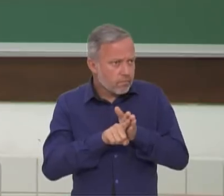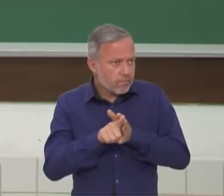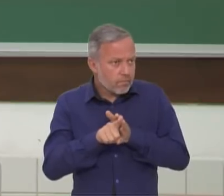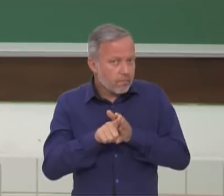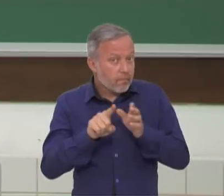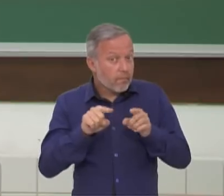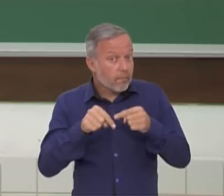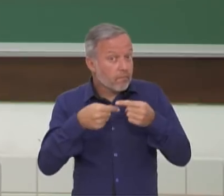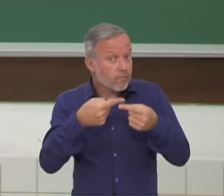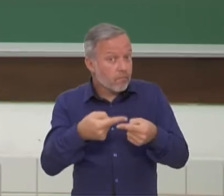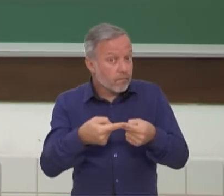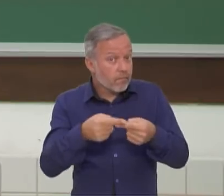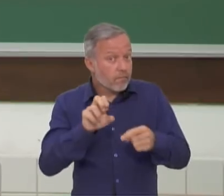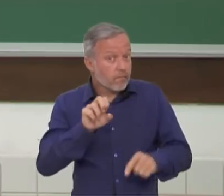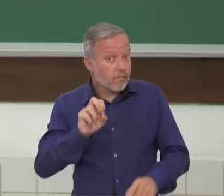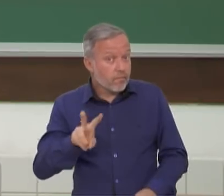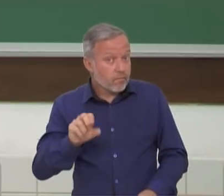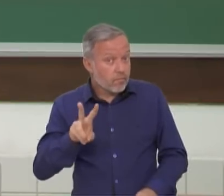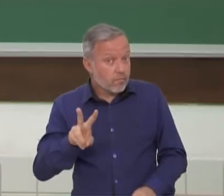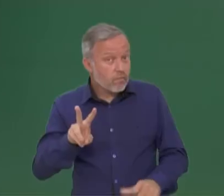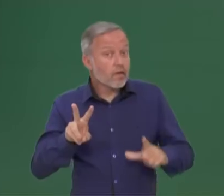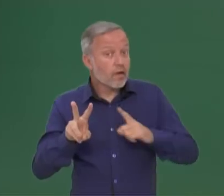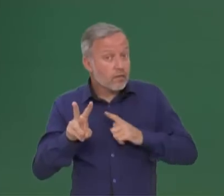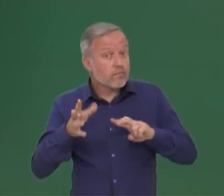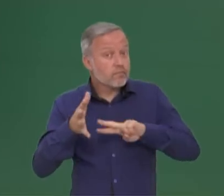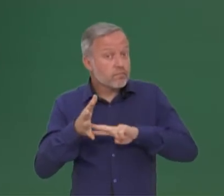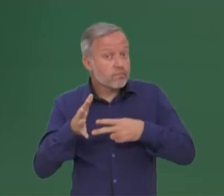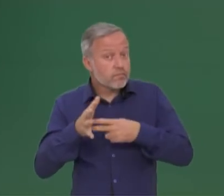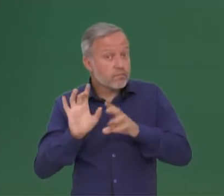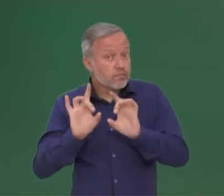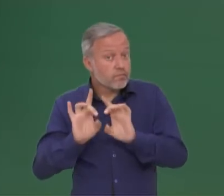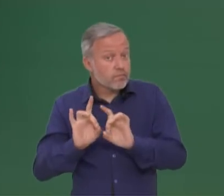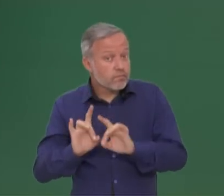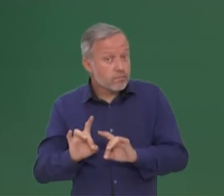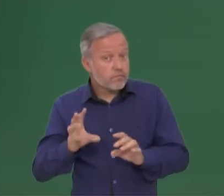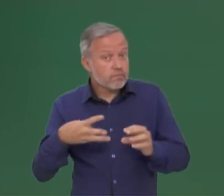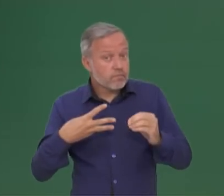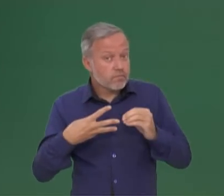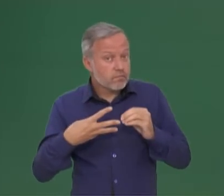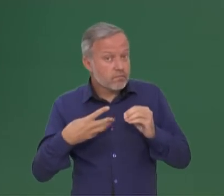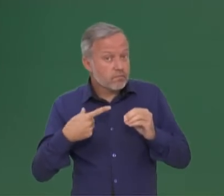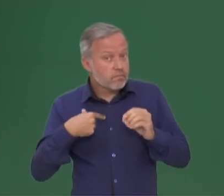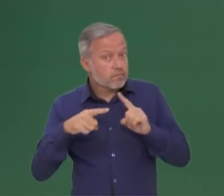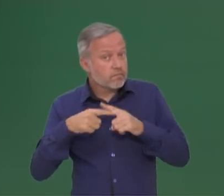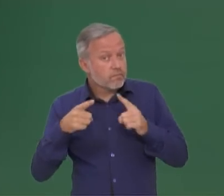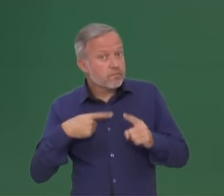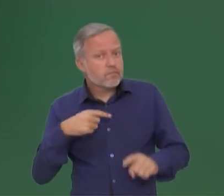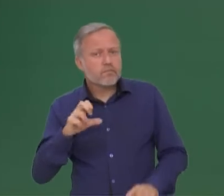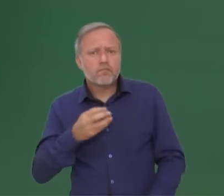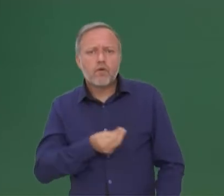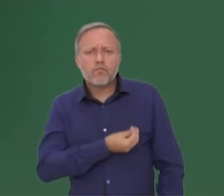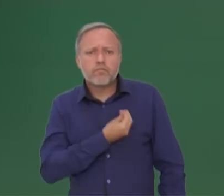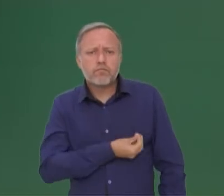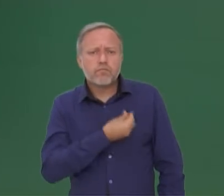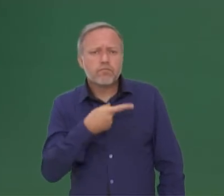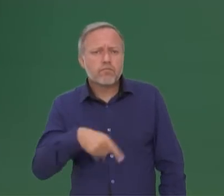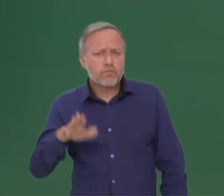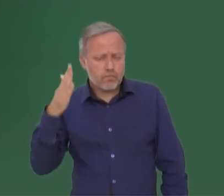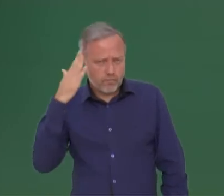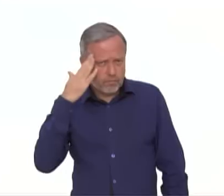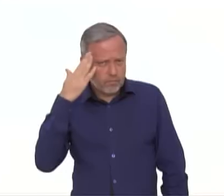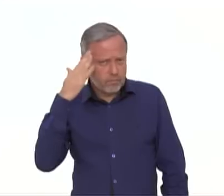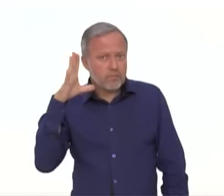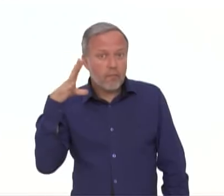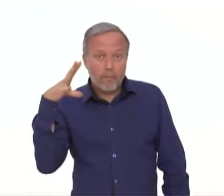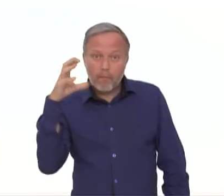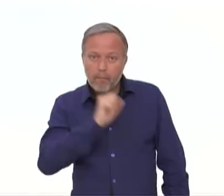sobre isso e o vírus é considerado um ser vivo. Quais características, então, ele tem para ser considerado? Quero que você pense um pouquinho e daqui